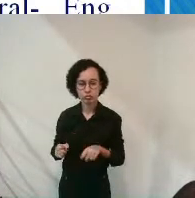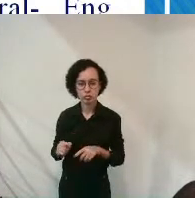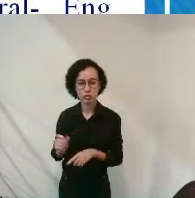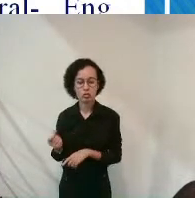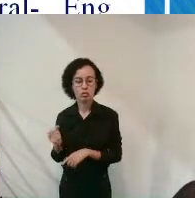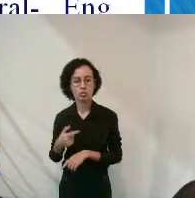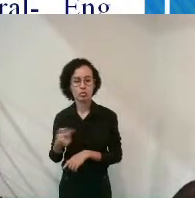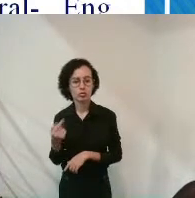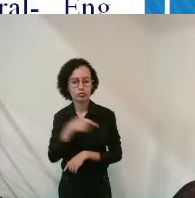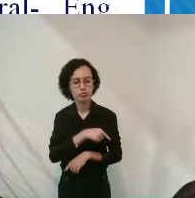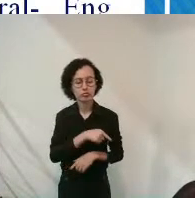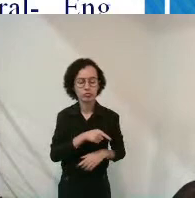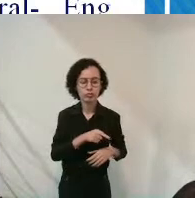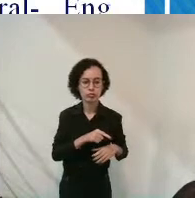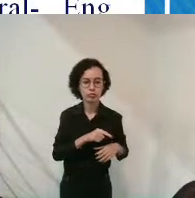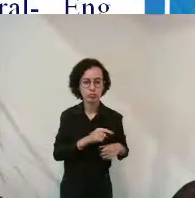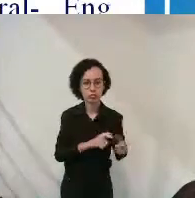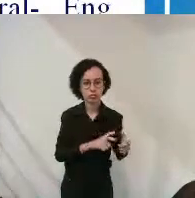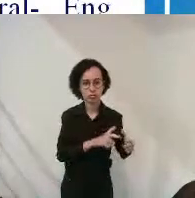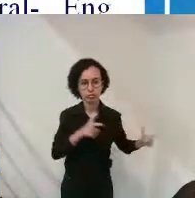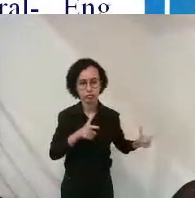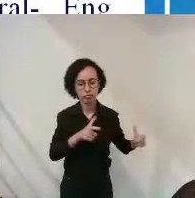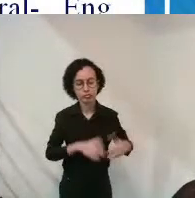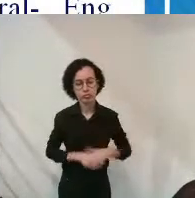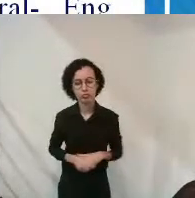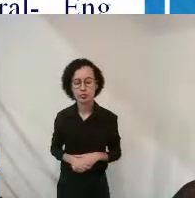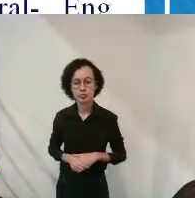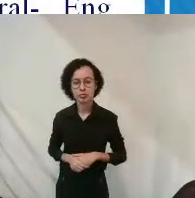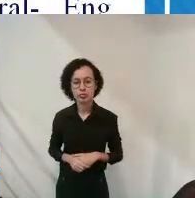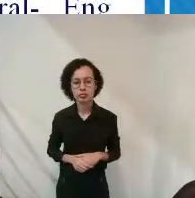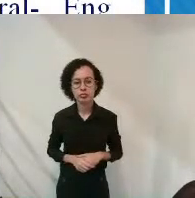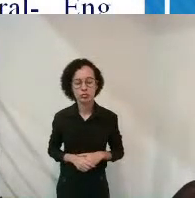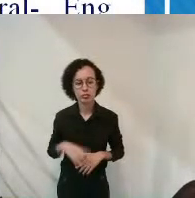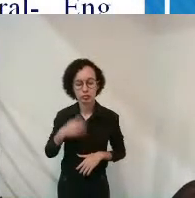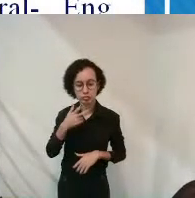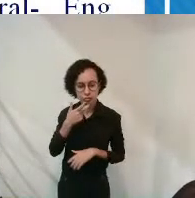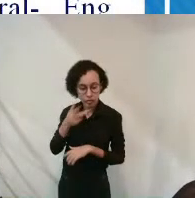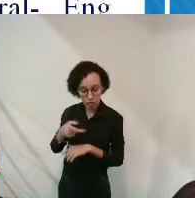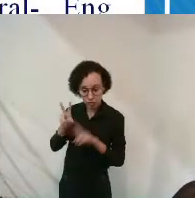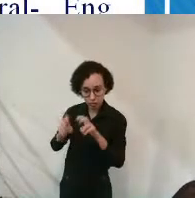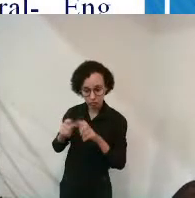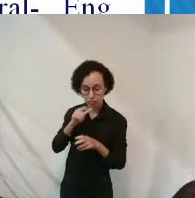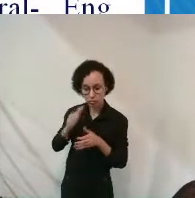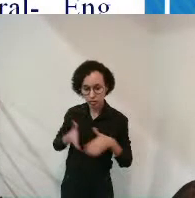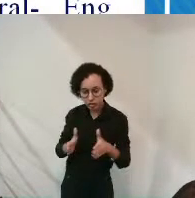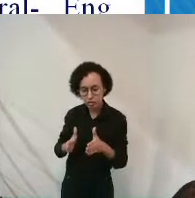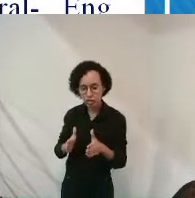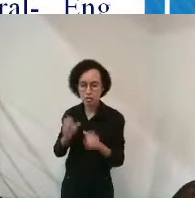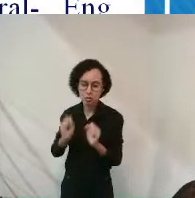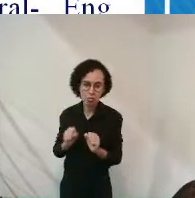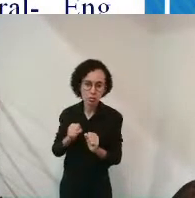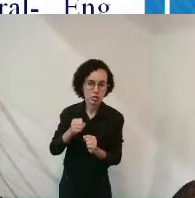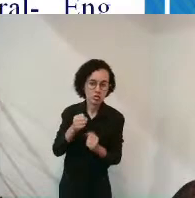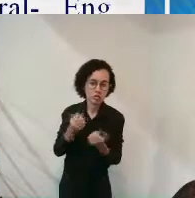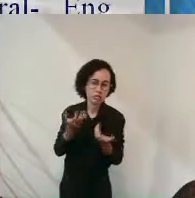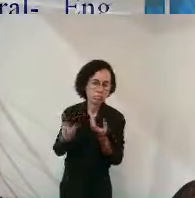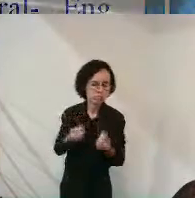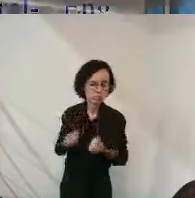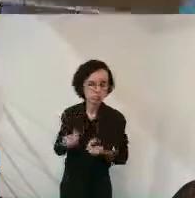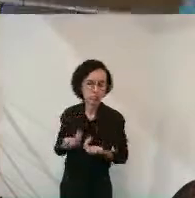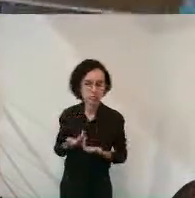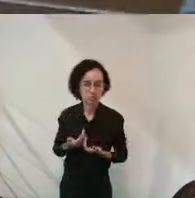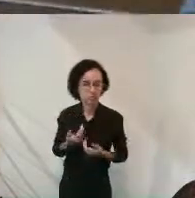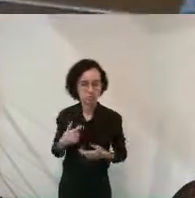dos municípios do lado esquerdo do rio, né? Falar de rio para vocês pode ser uma coisa